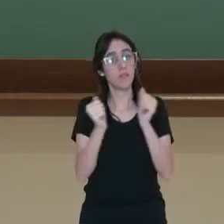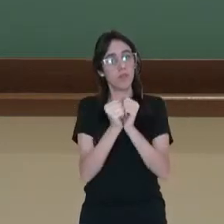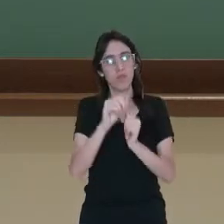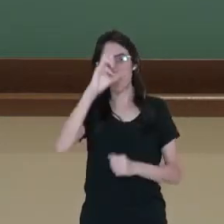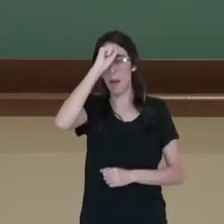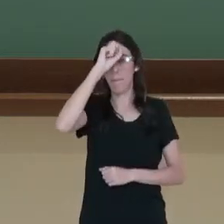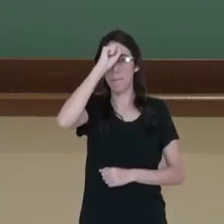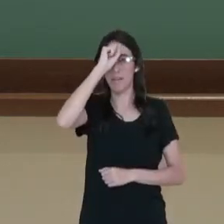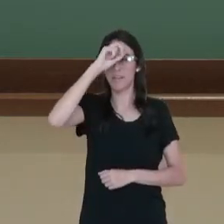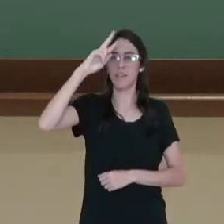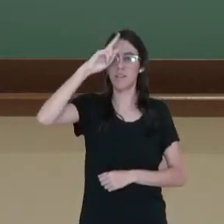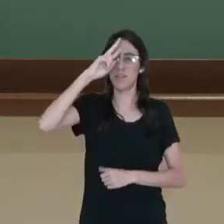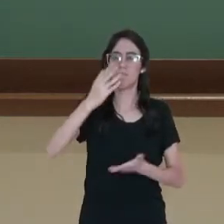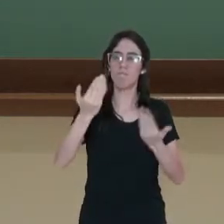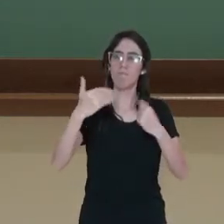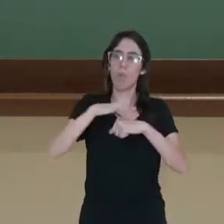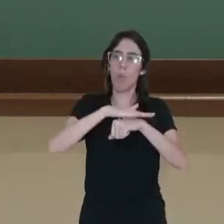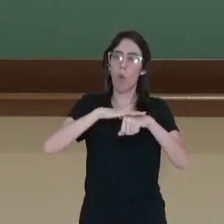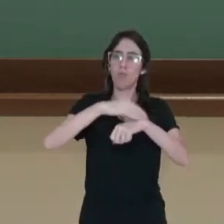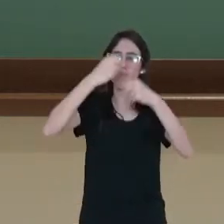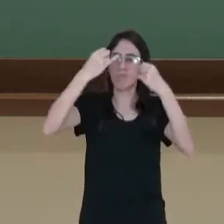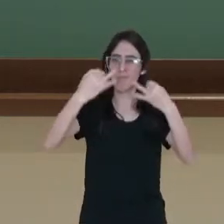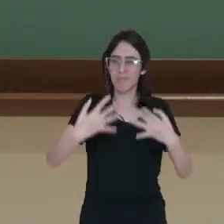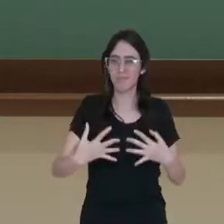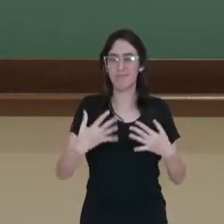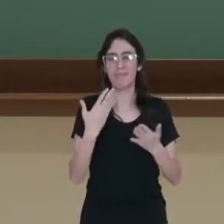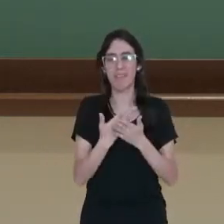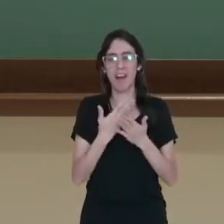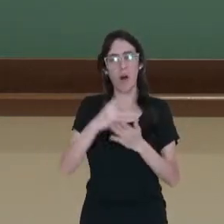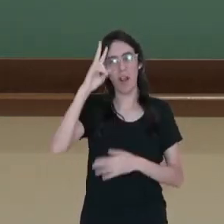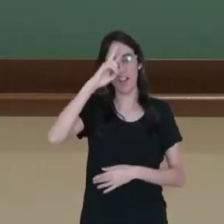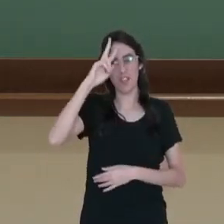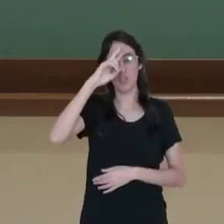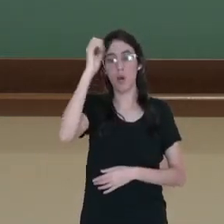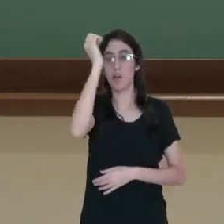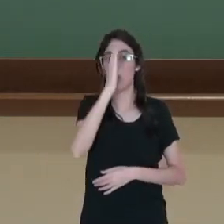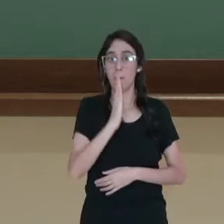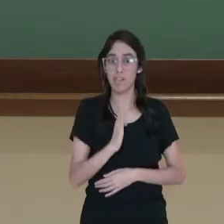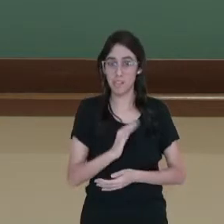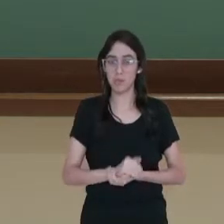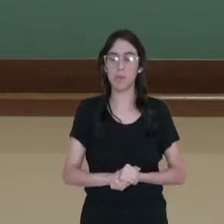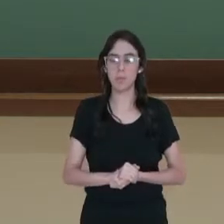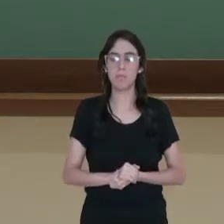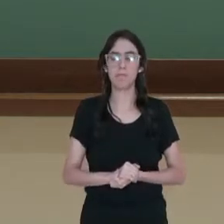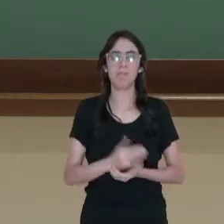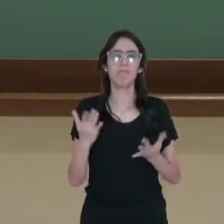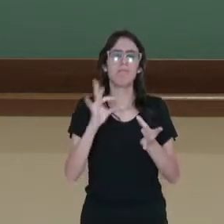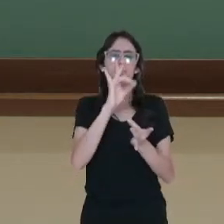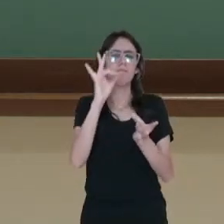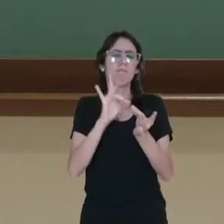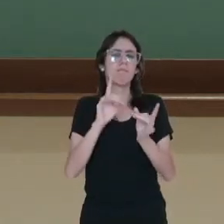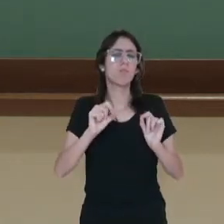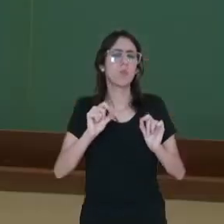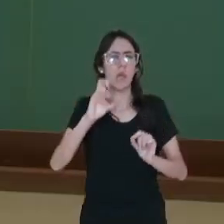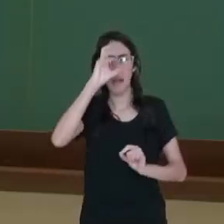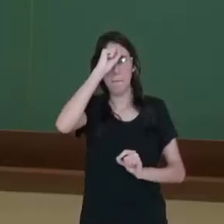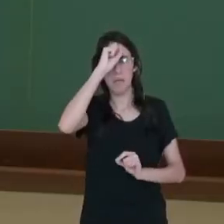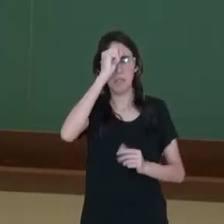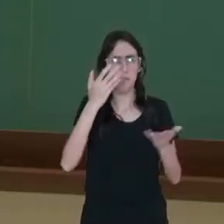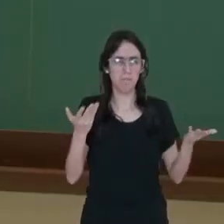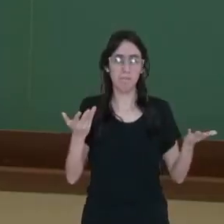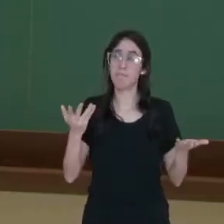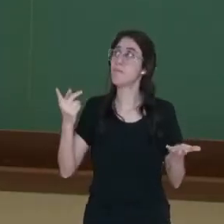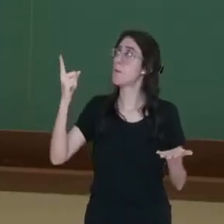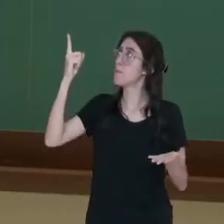aprender muito. Vamos conversar muito sobre História do Brasil. Mais exatamente o quê? Ora, criança, nós